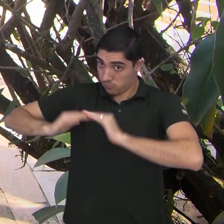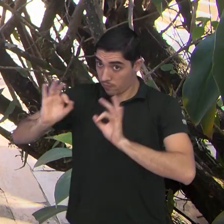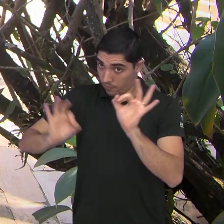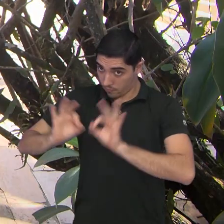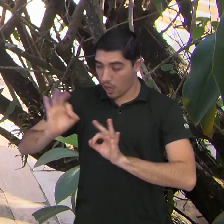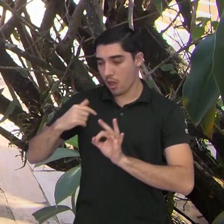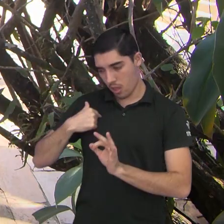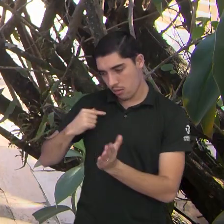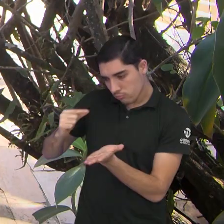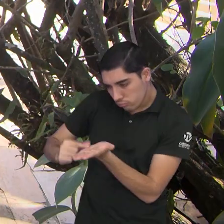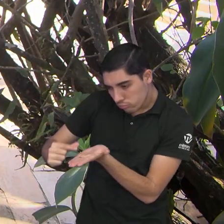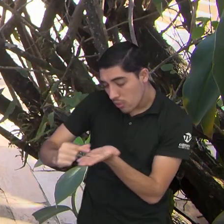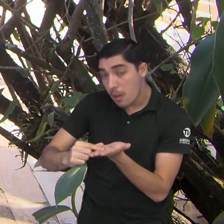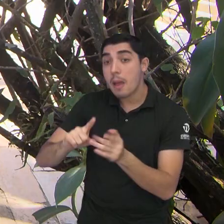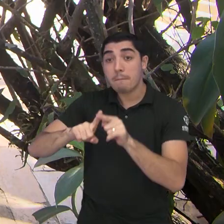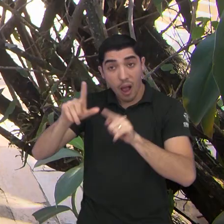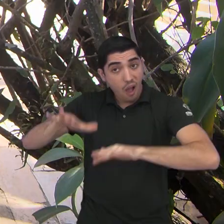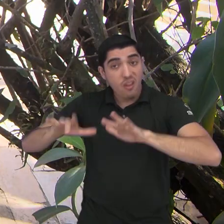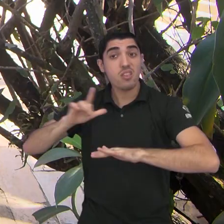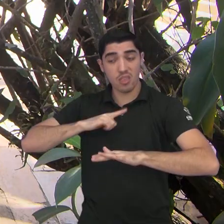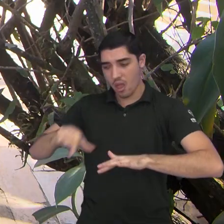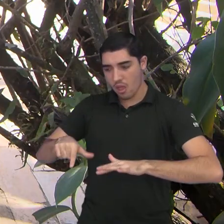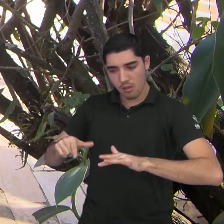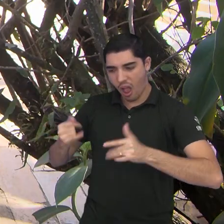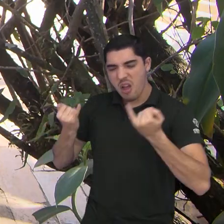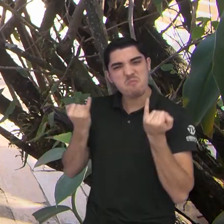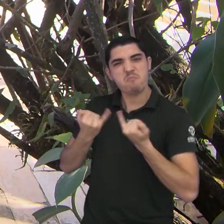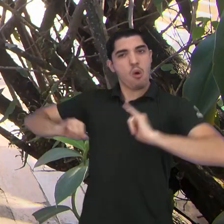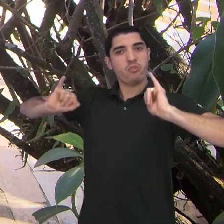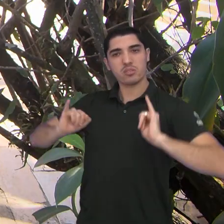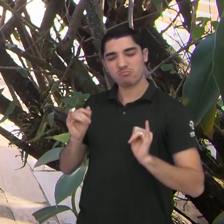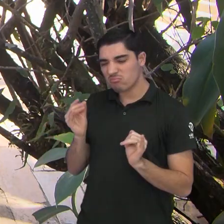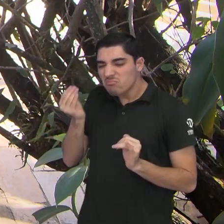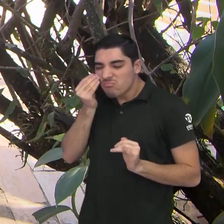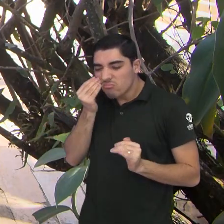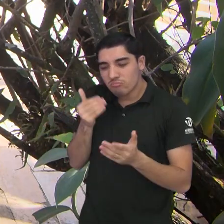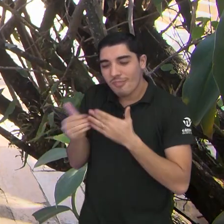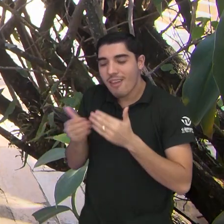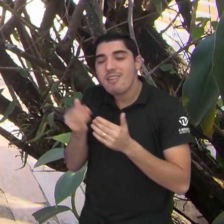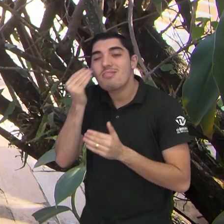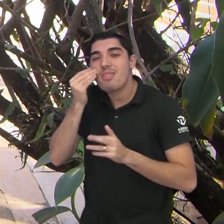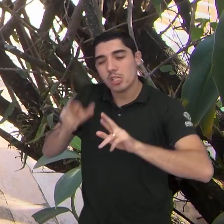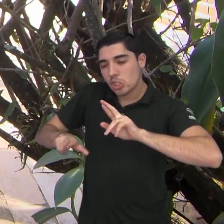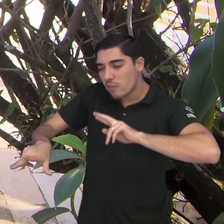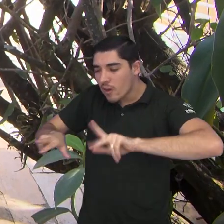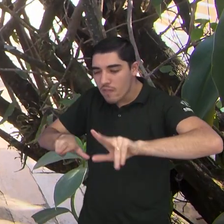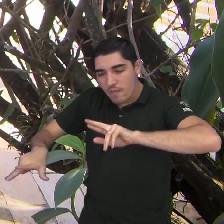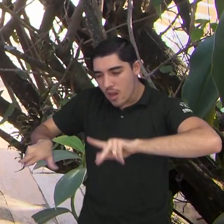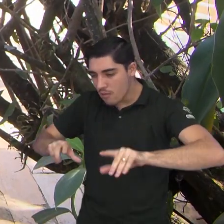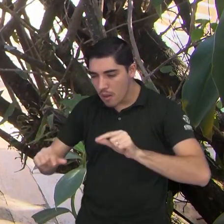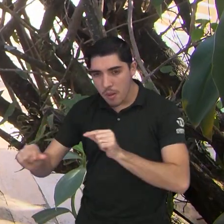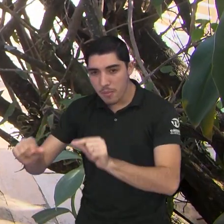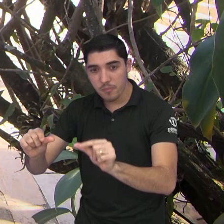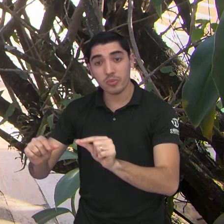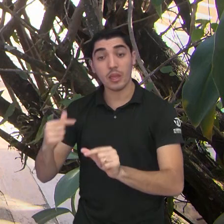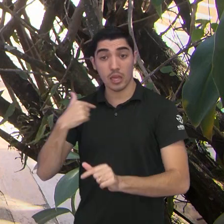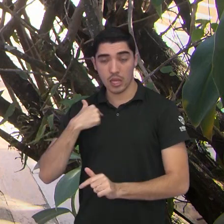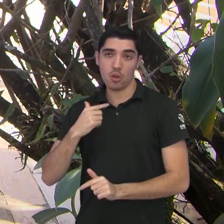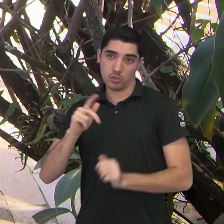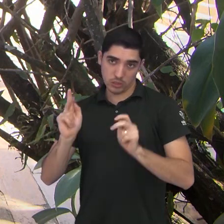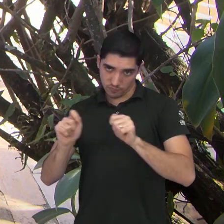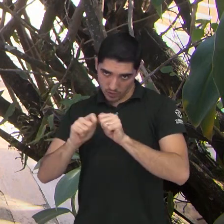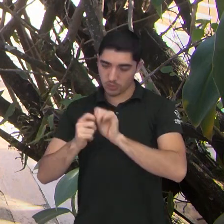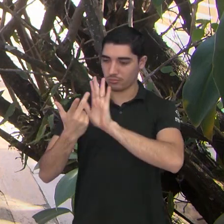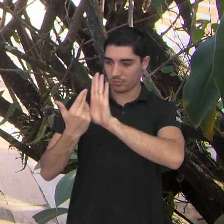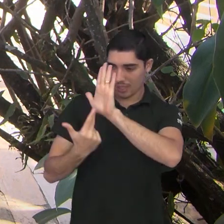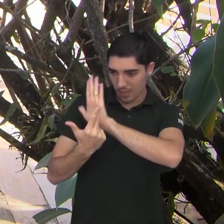da aleatoriedade que surge na hora que você está fazendo. Porque a obra, por si só, ela pede o seu movimento. Eu sempre desenho aquela coisa